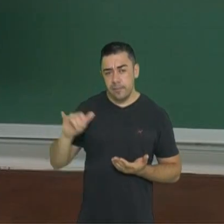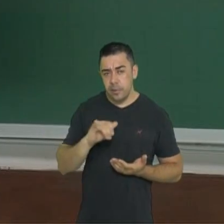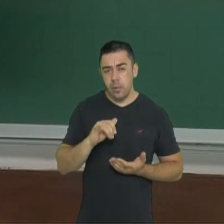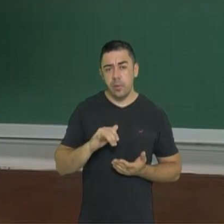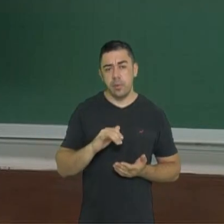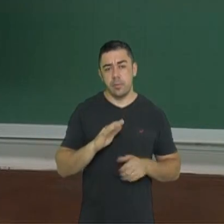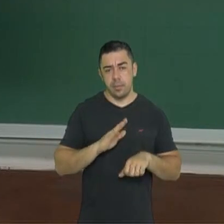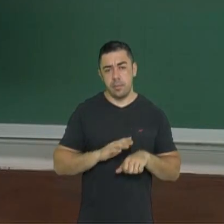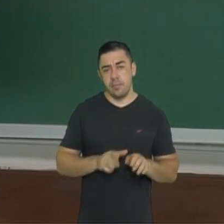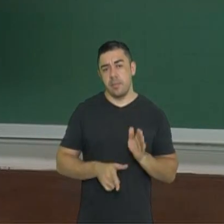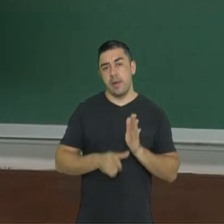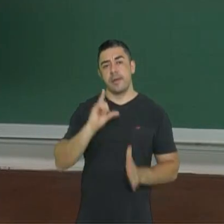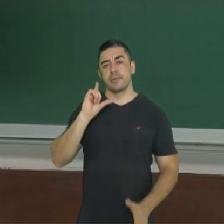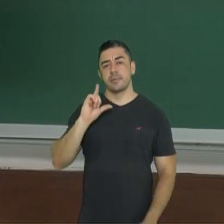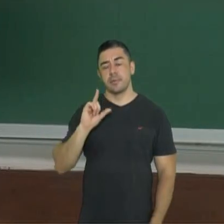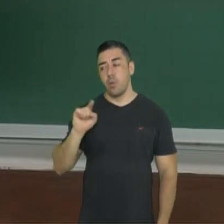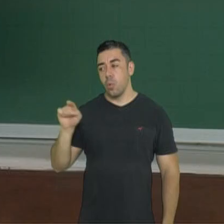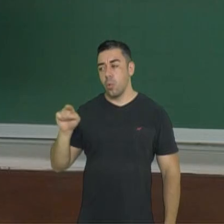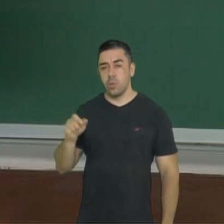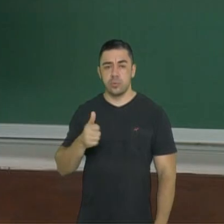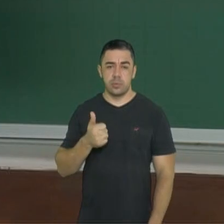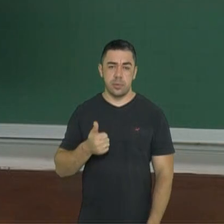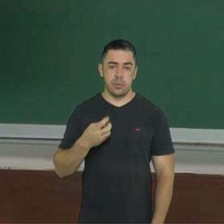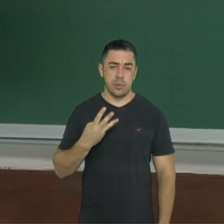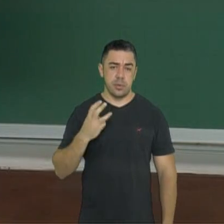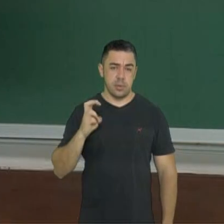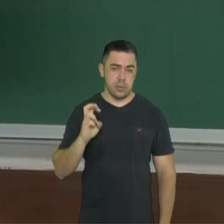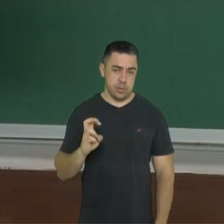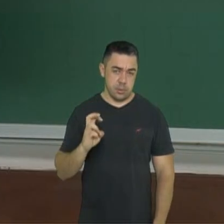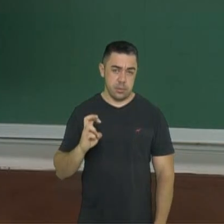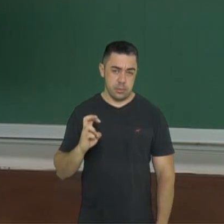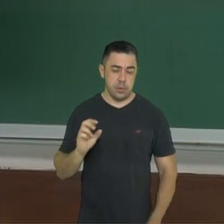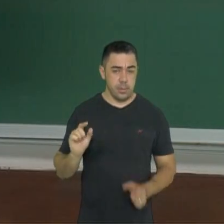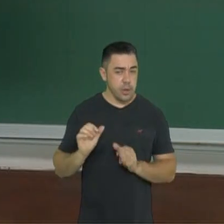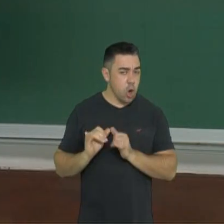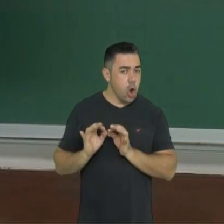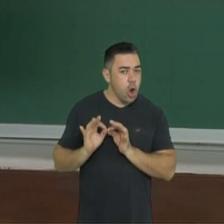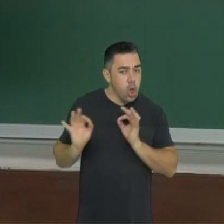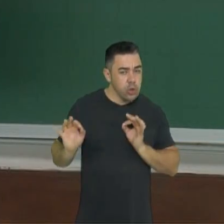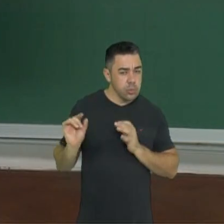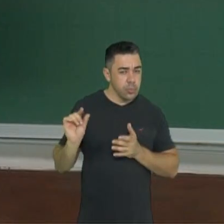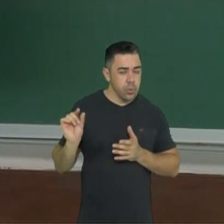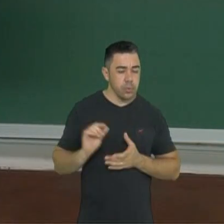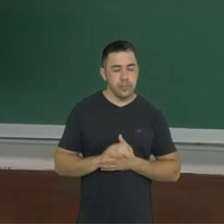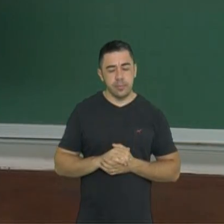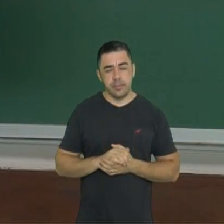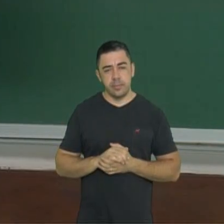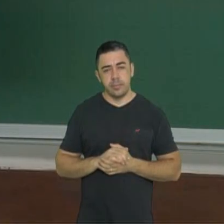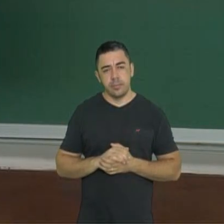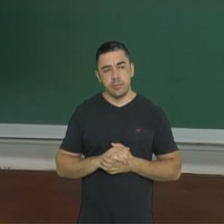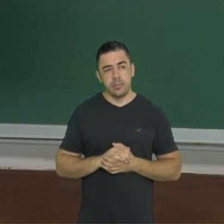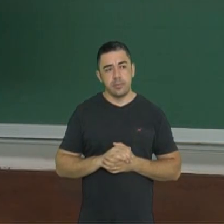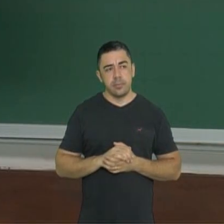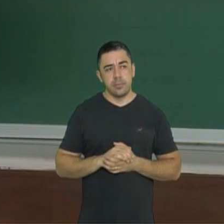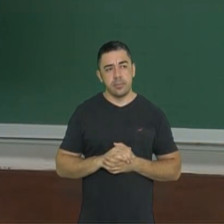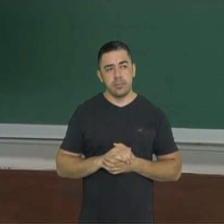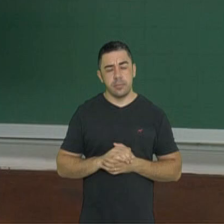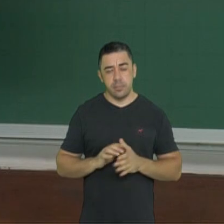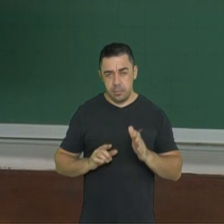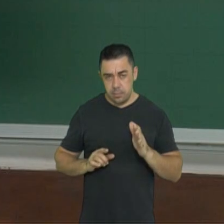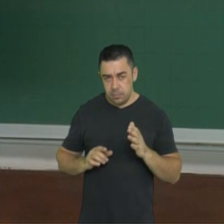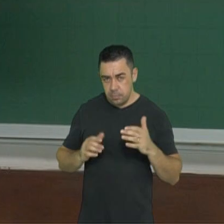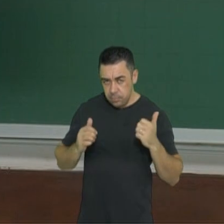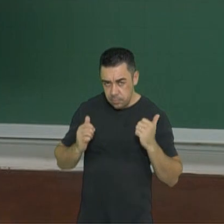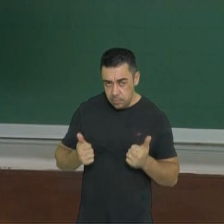pousar antes eu vi um bebê o meu está mais longe e Tá bom então a distância 90 quilos